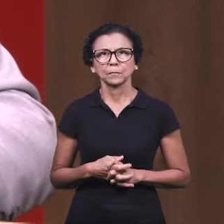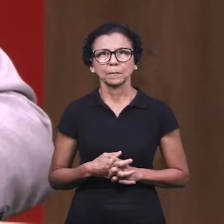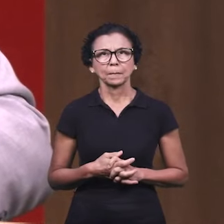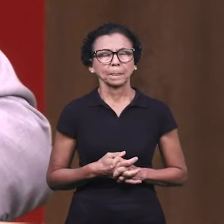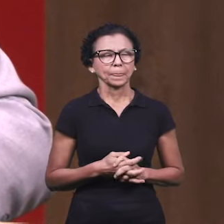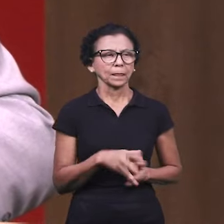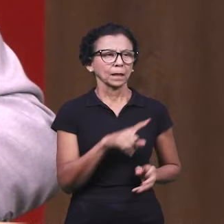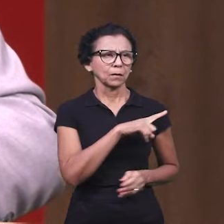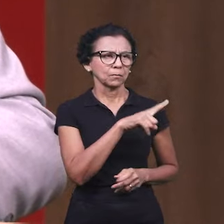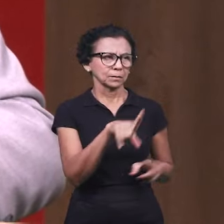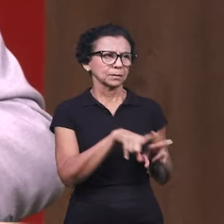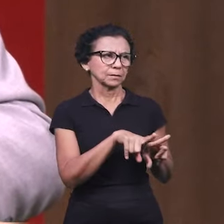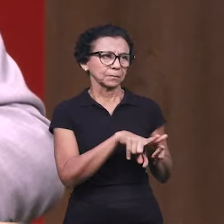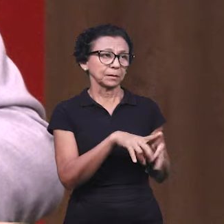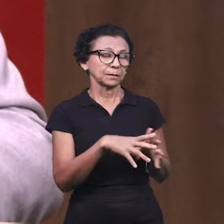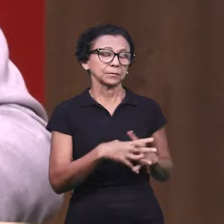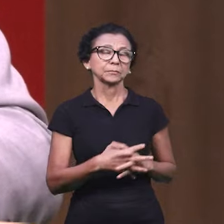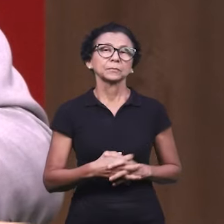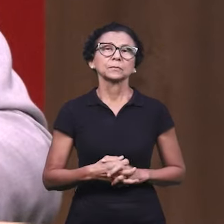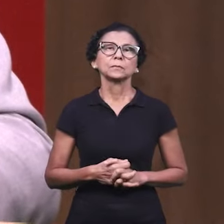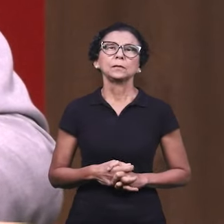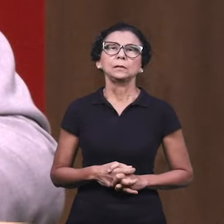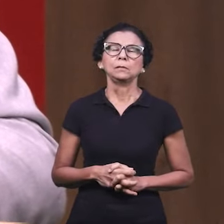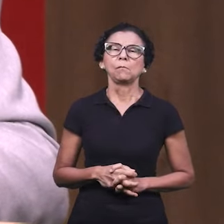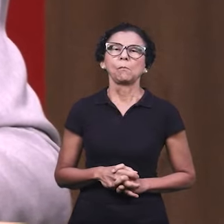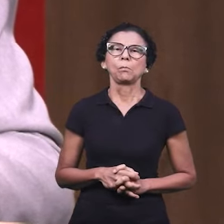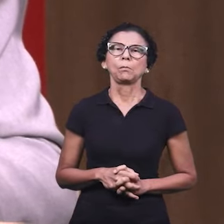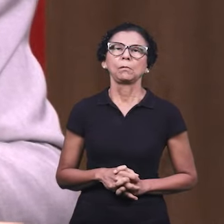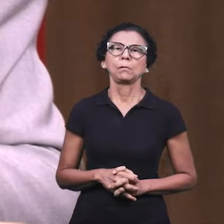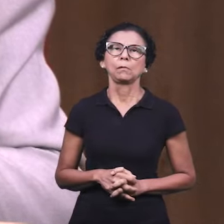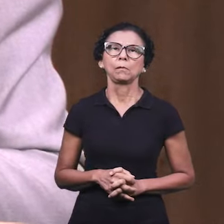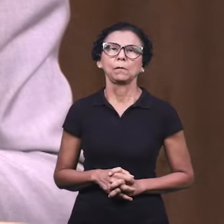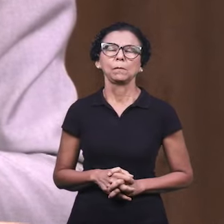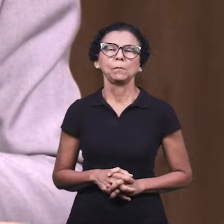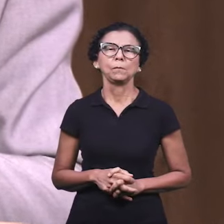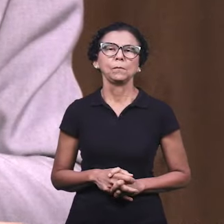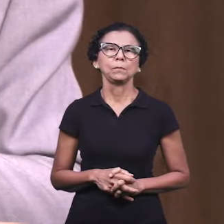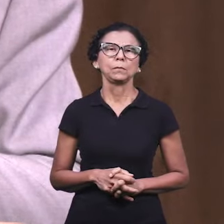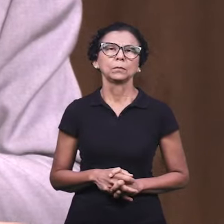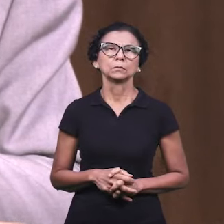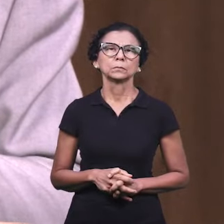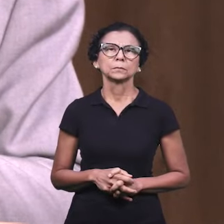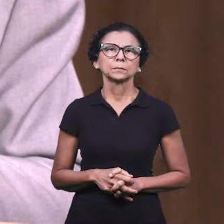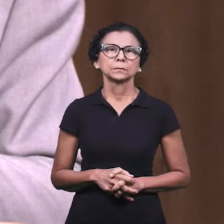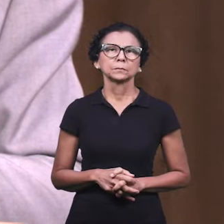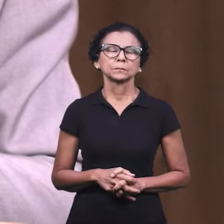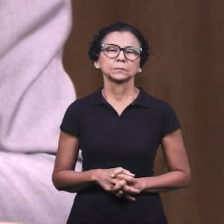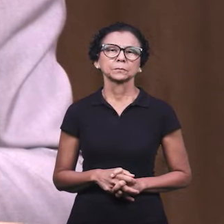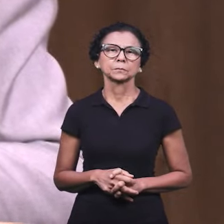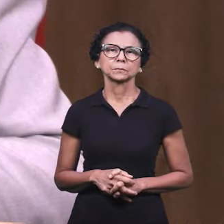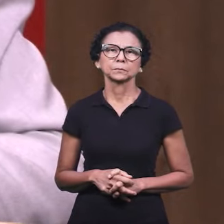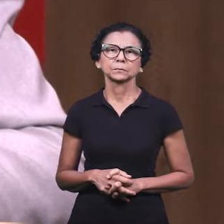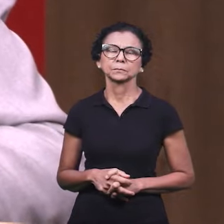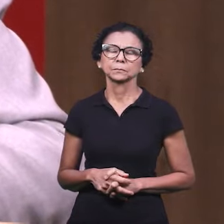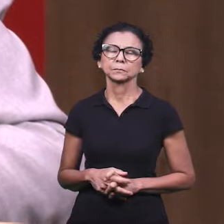vocês a mesma coisa então Ah mas o que eu quero dizer o seguinte os pais eles Ah o Senhor nos leva